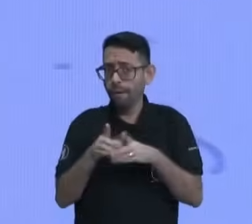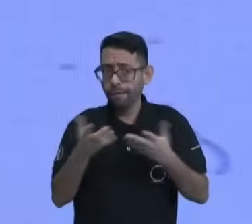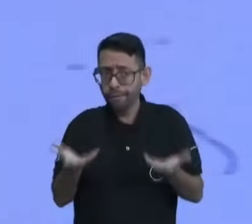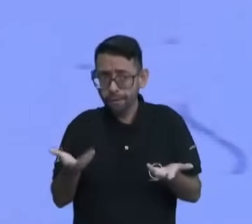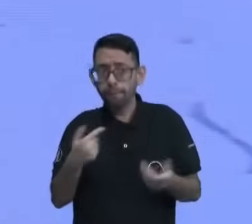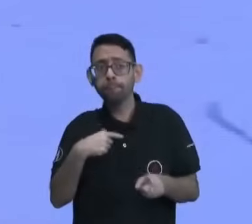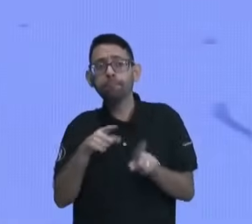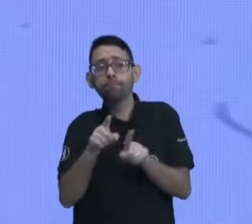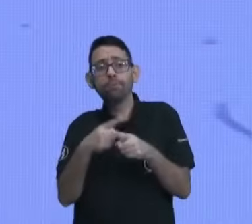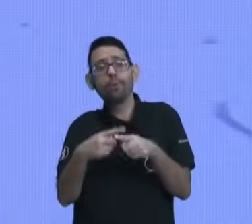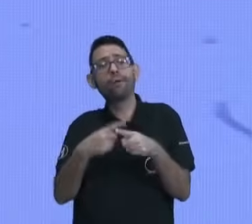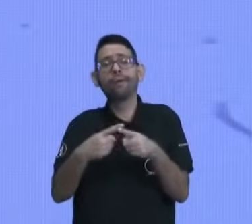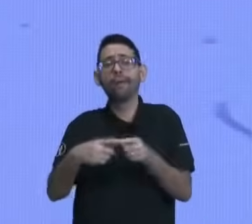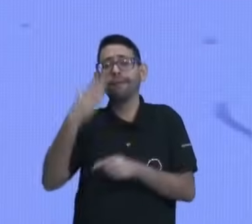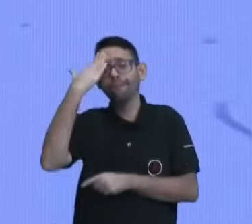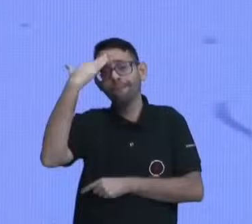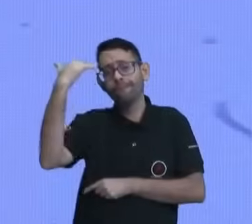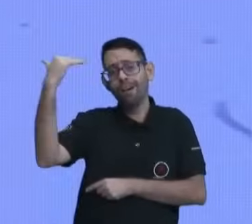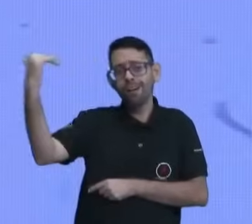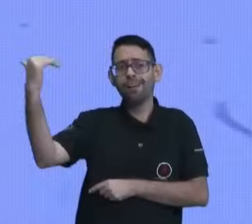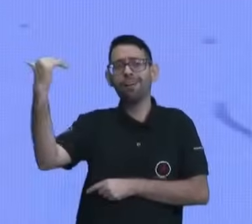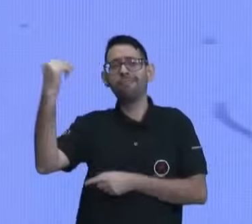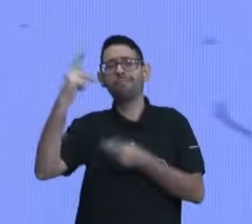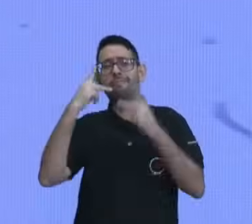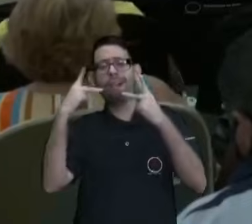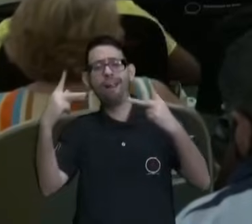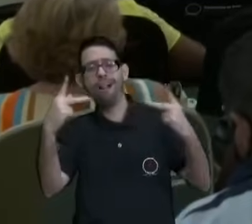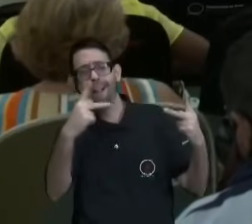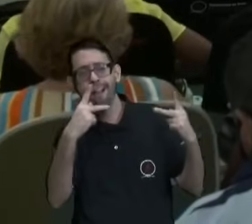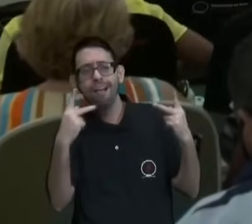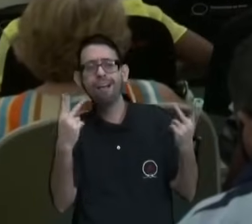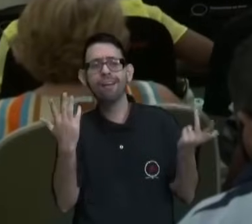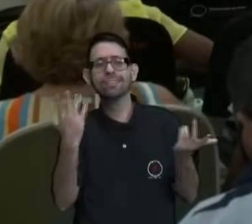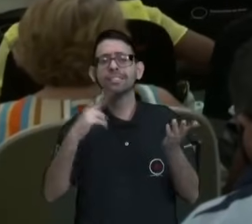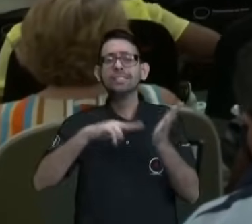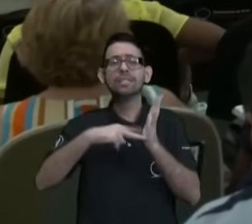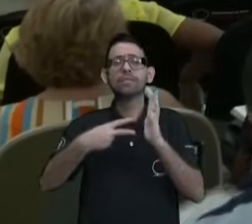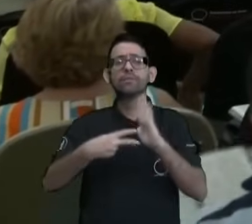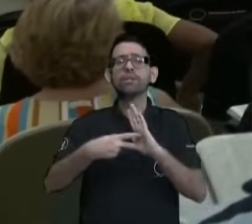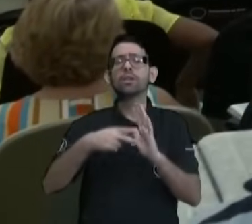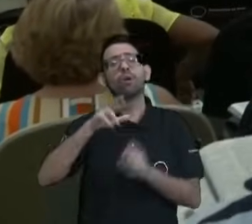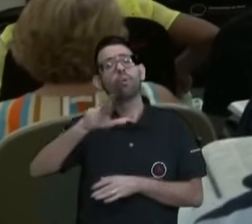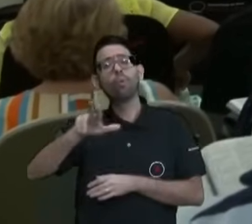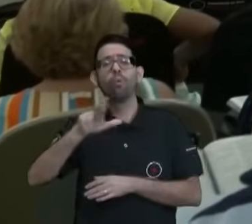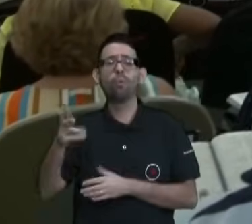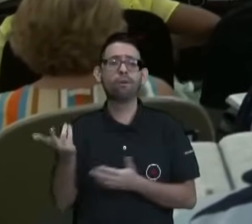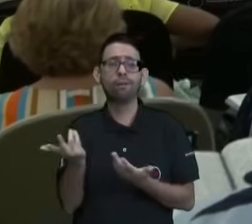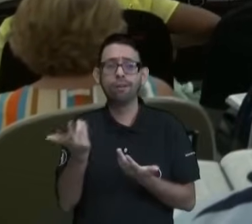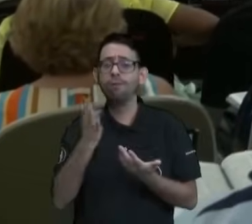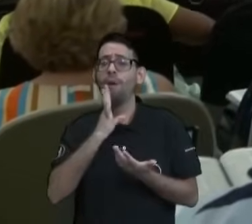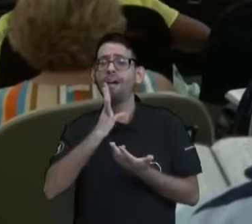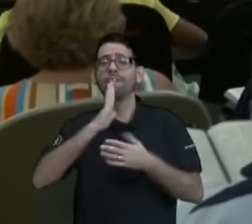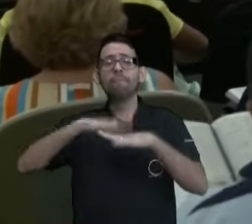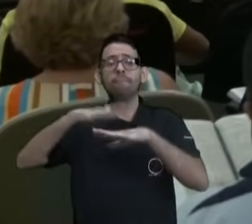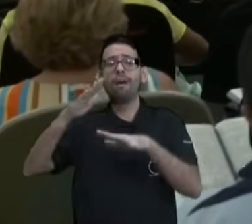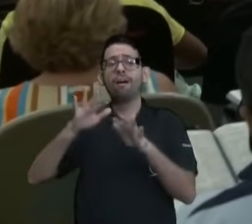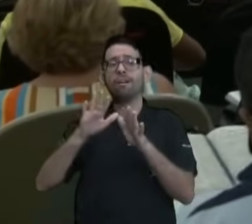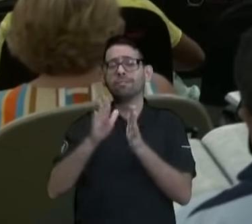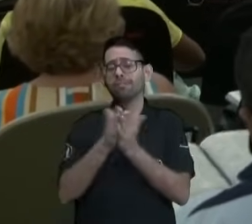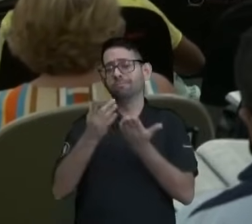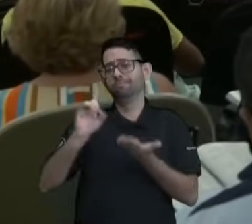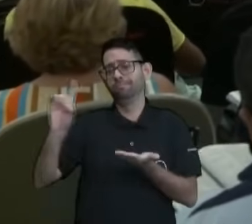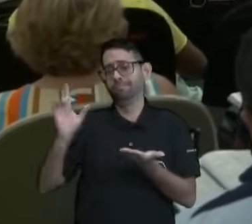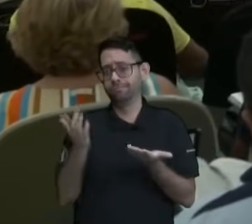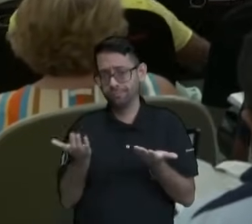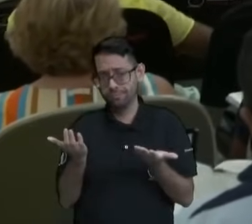Ministro do Evangelho não significa você sabe mais a Bíblia do que outro não eu creio que tem ovelhas que